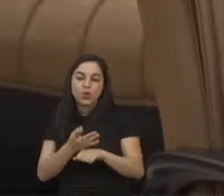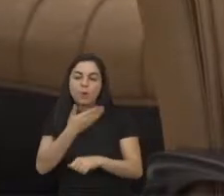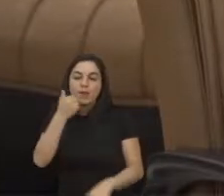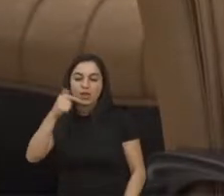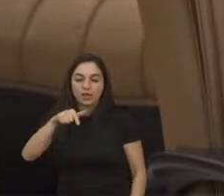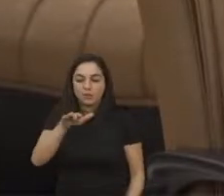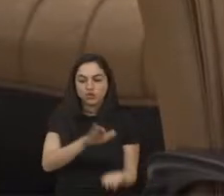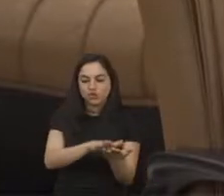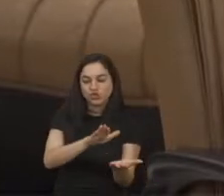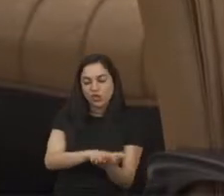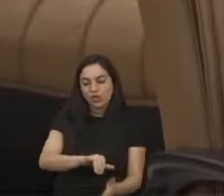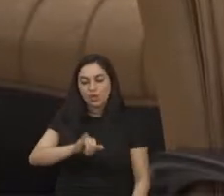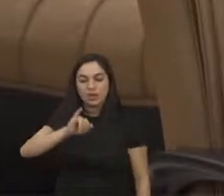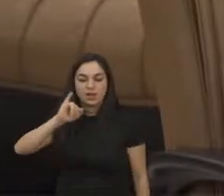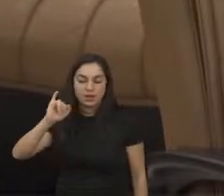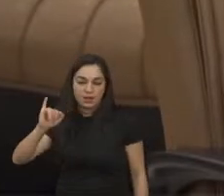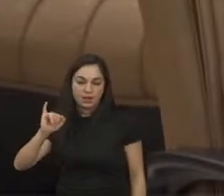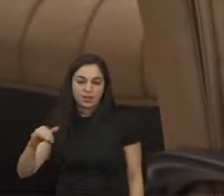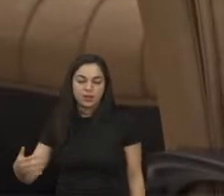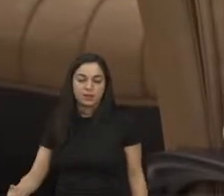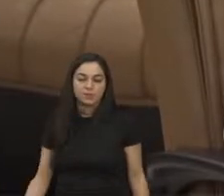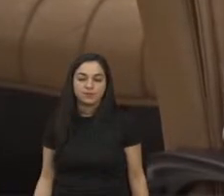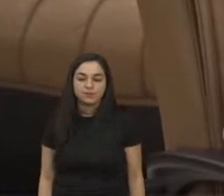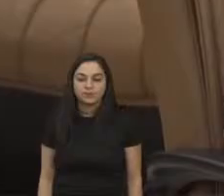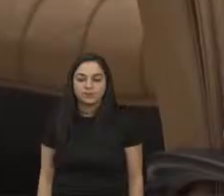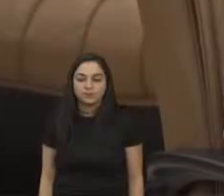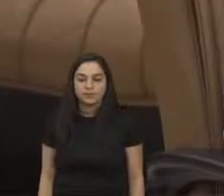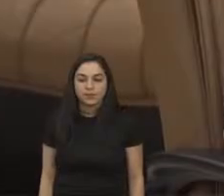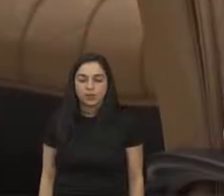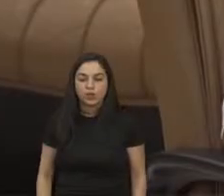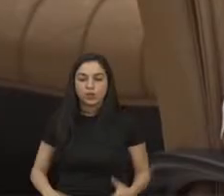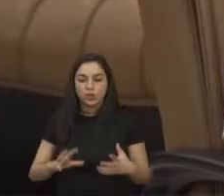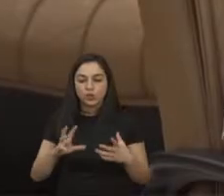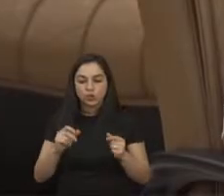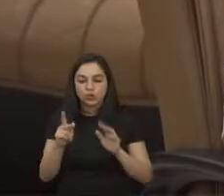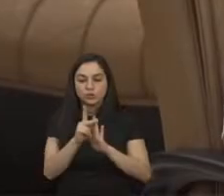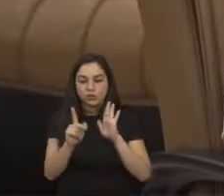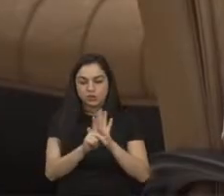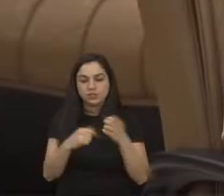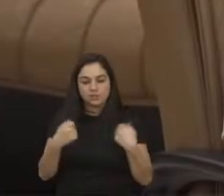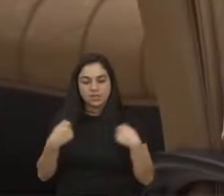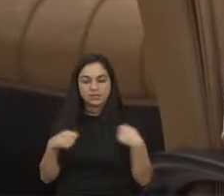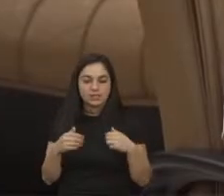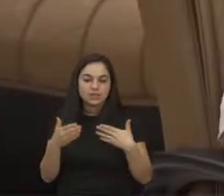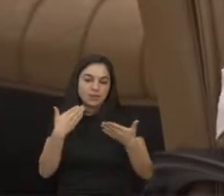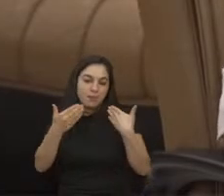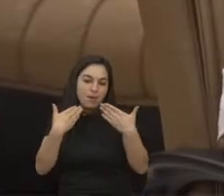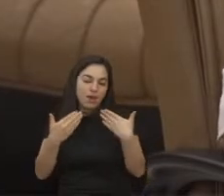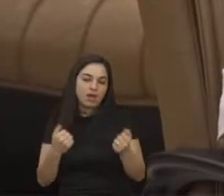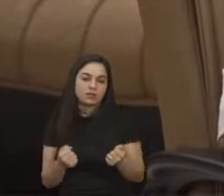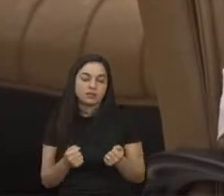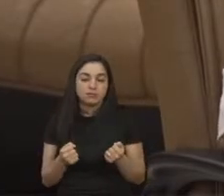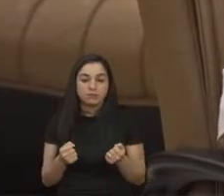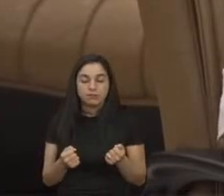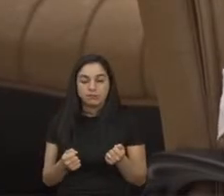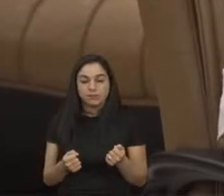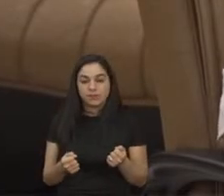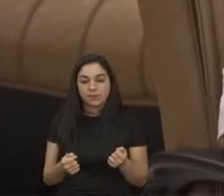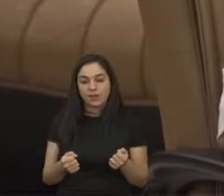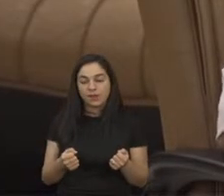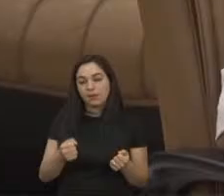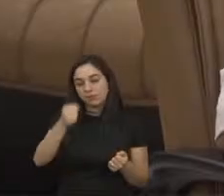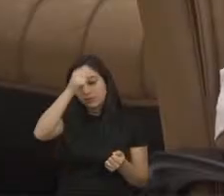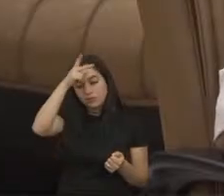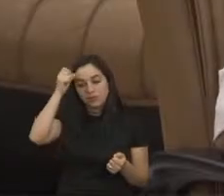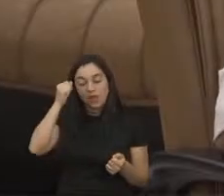Jacareí. A gente tem que fazer isso com todos os projetos, especialmente com os projetos que vêm do Poder Executivo. Então,